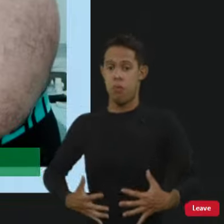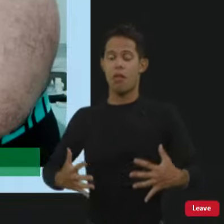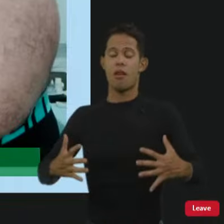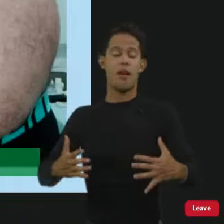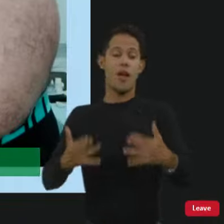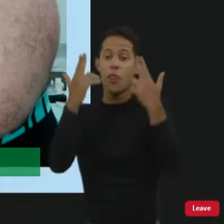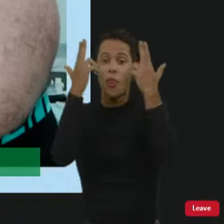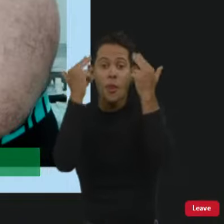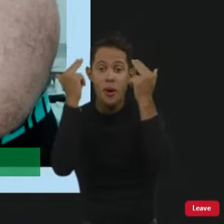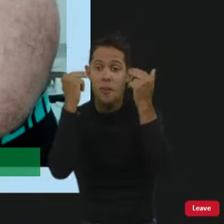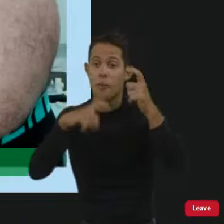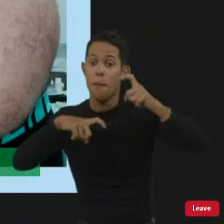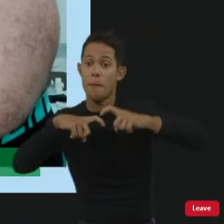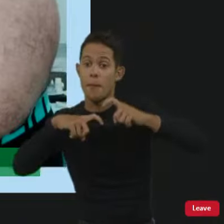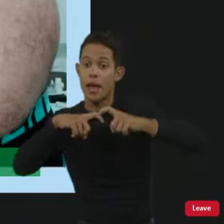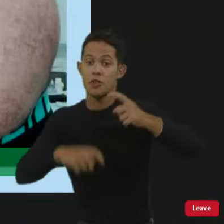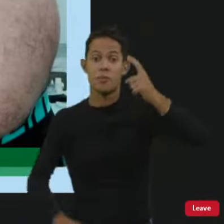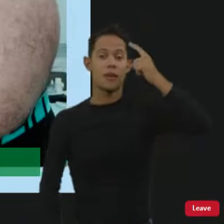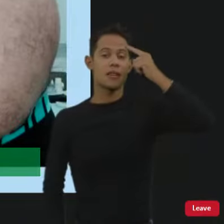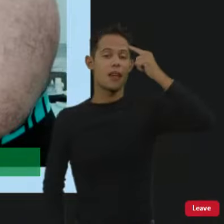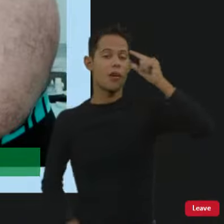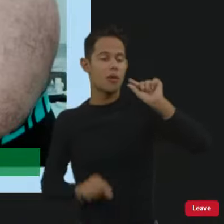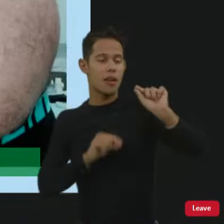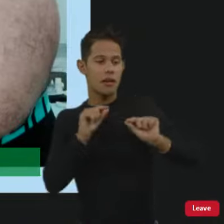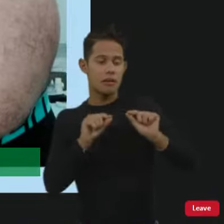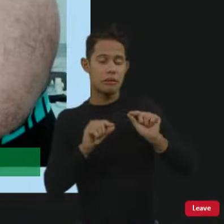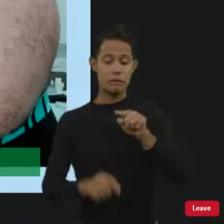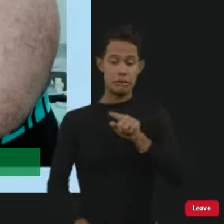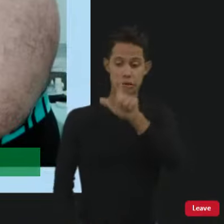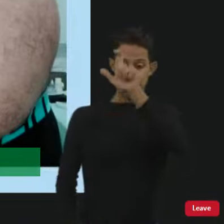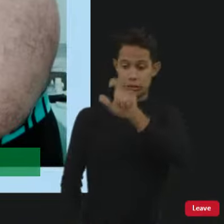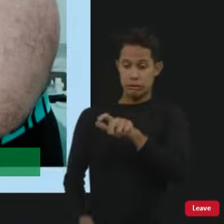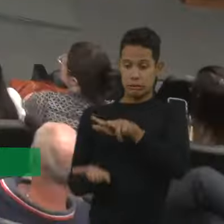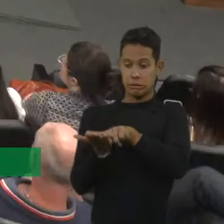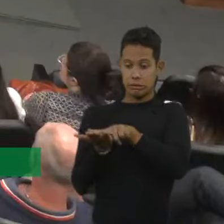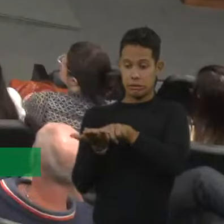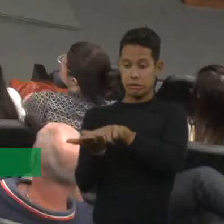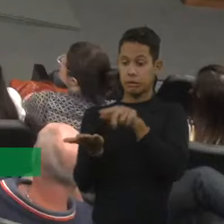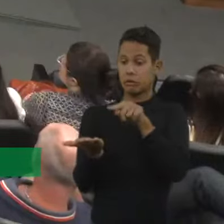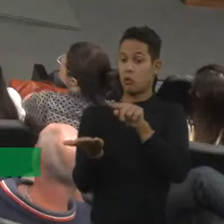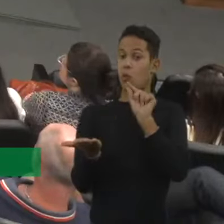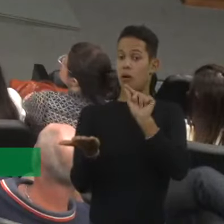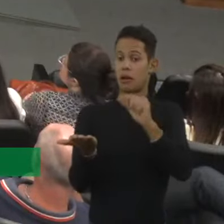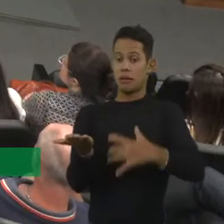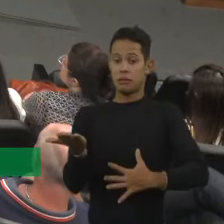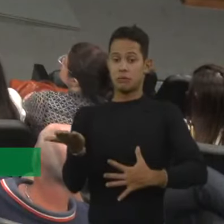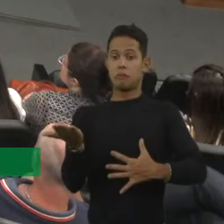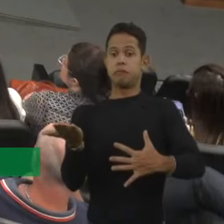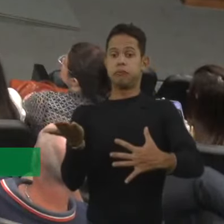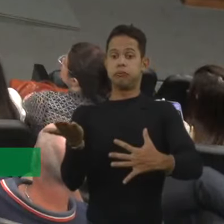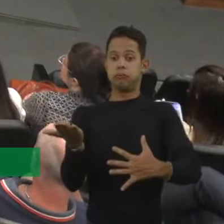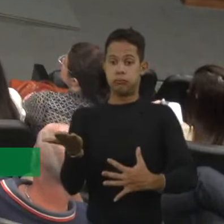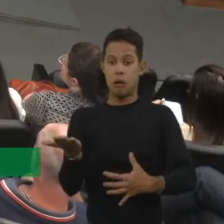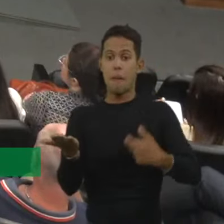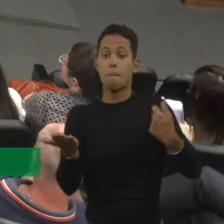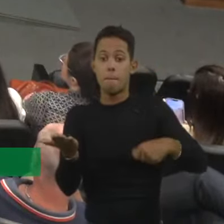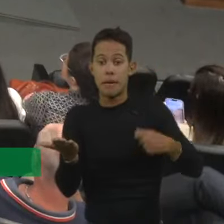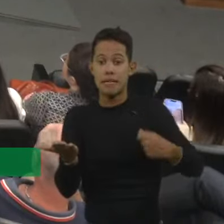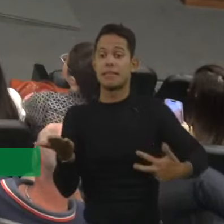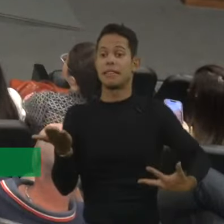médico pensar, a equipe médica pensar que aquilo ali é um estado que a gente chama de abdômen agudo, uma necessidade de